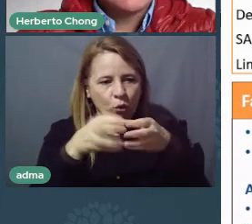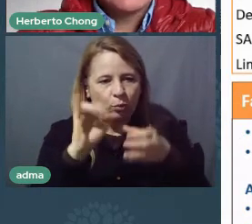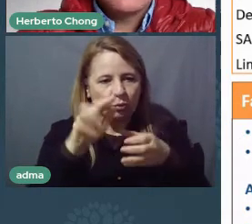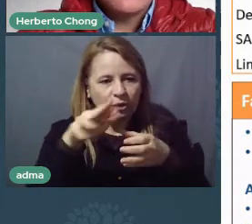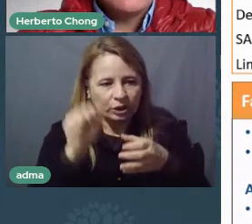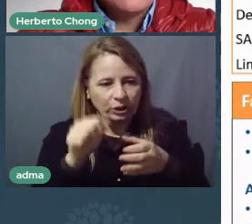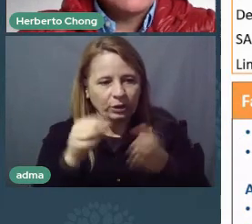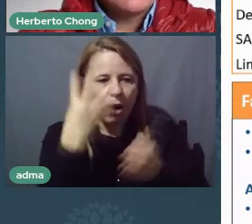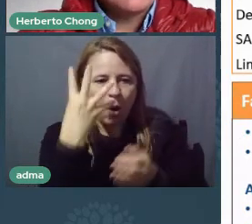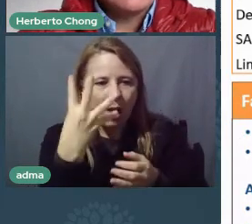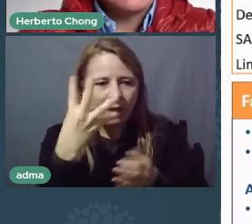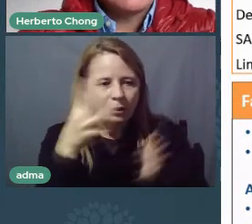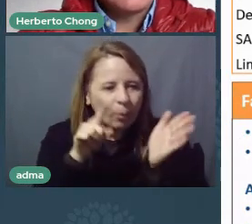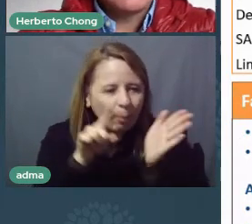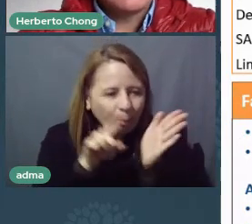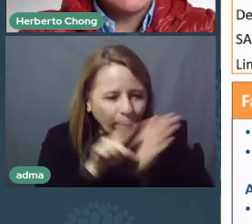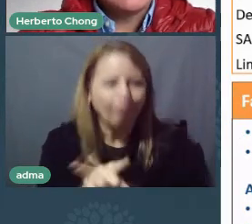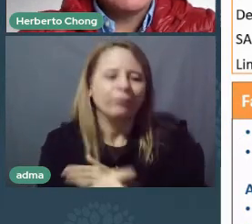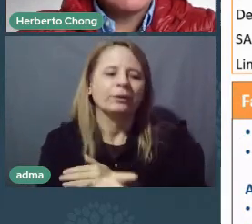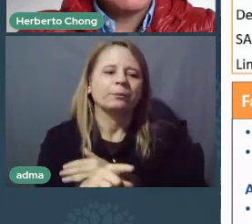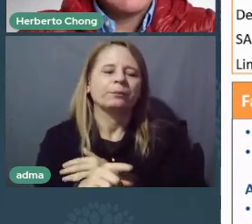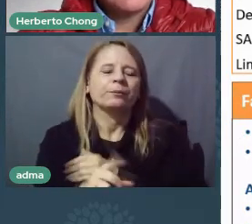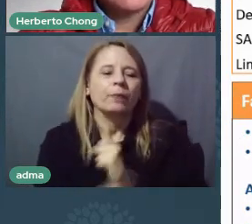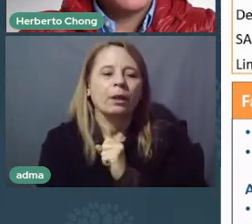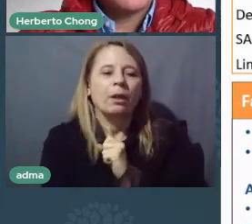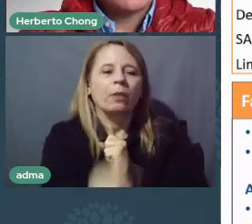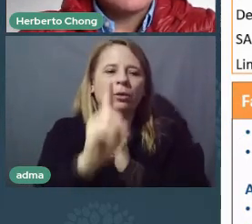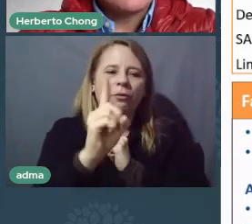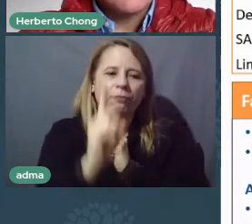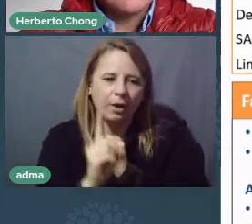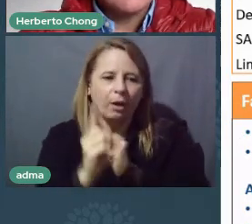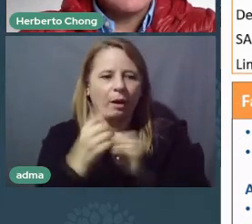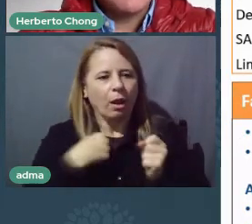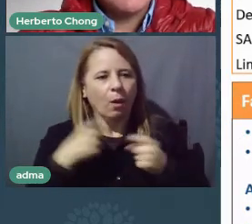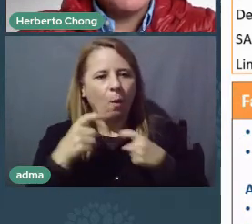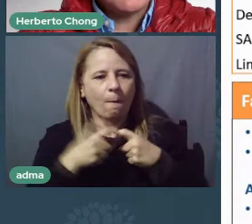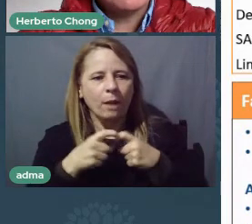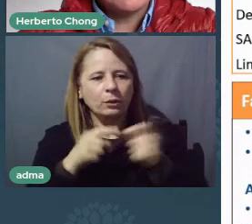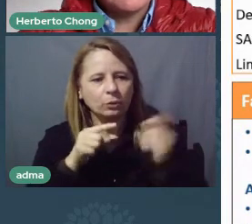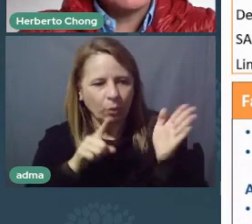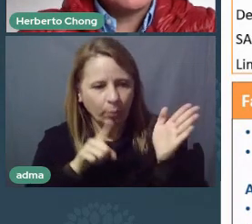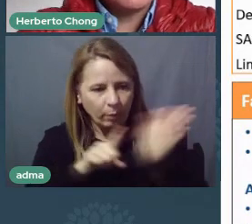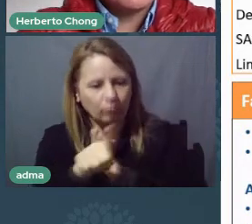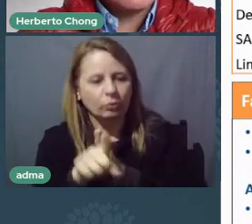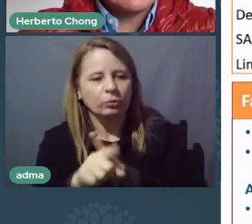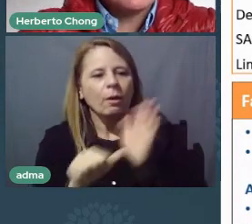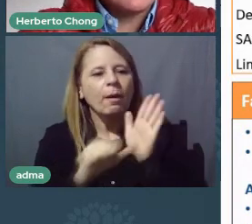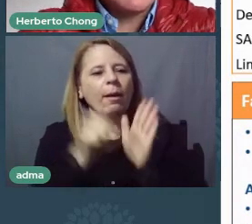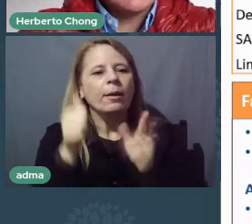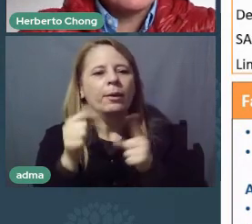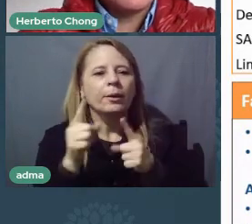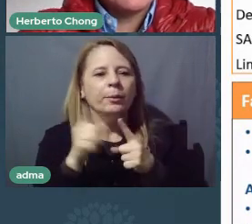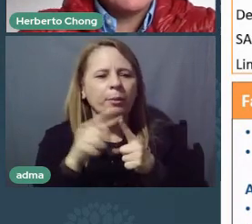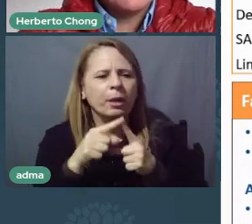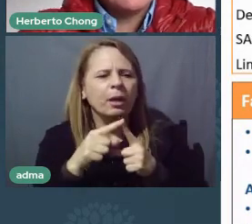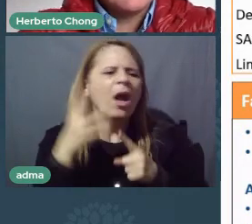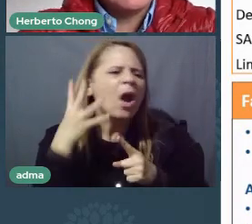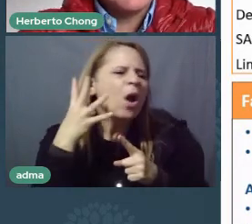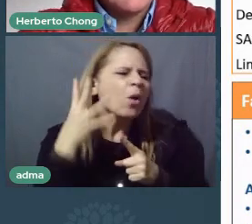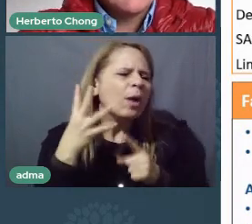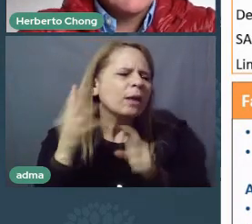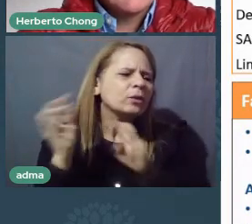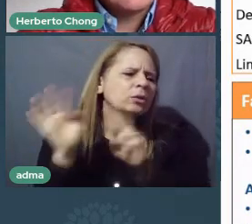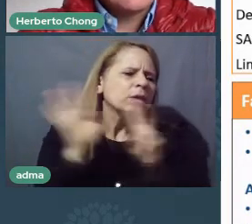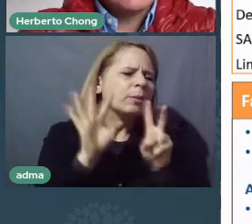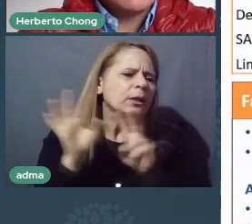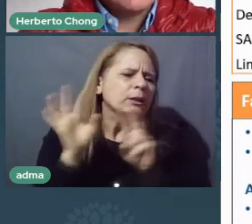consulta todas as vezes que estamos diante de um asmático. A primeira pergunta, nas últimas 4 semanas, o paciente